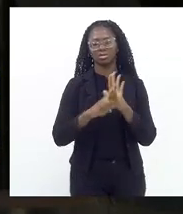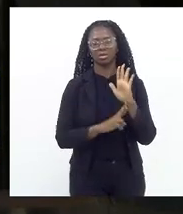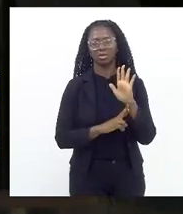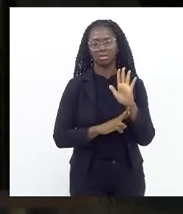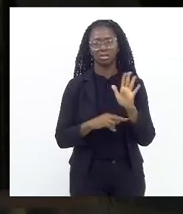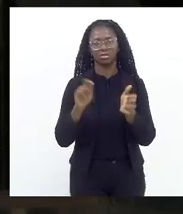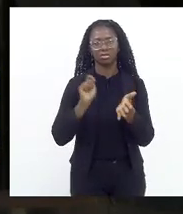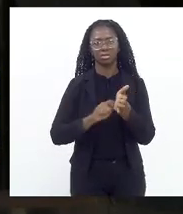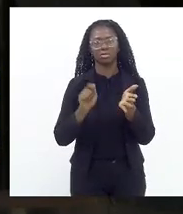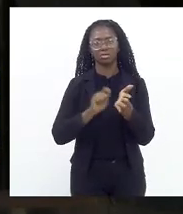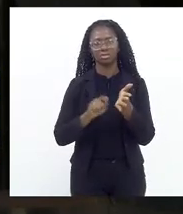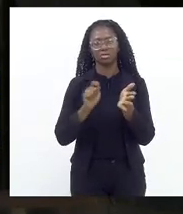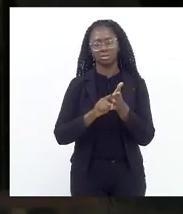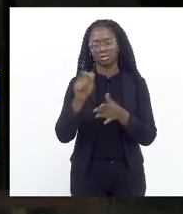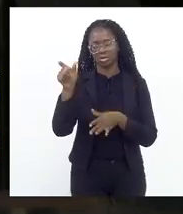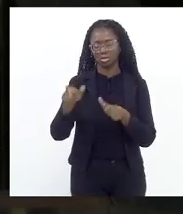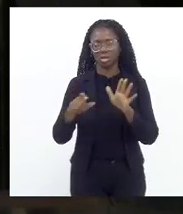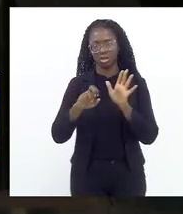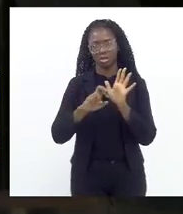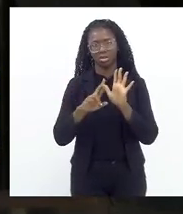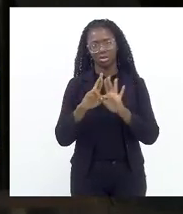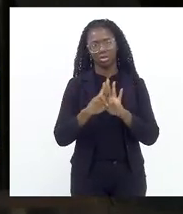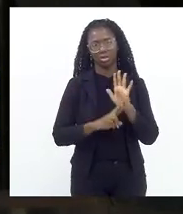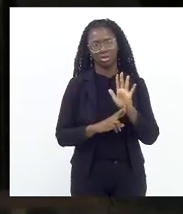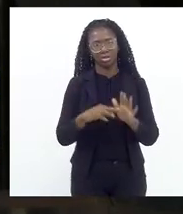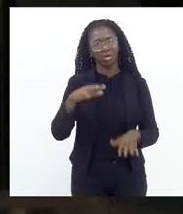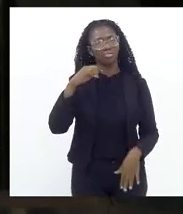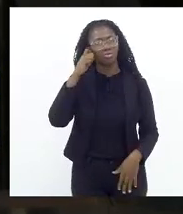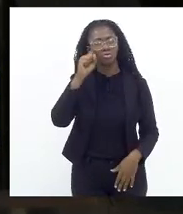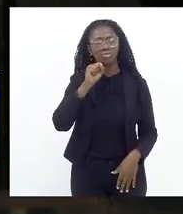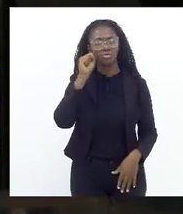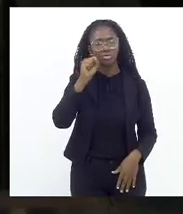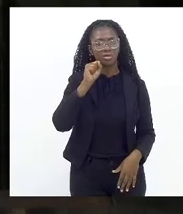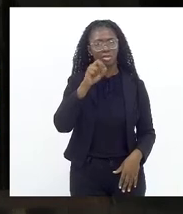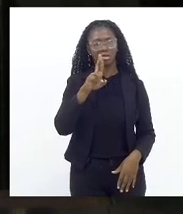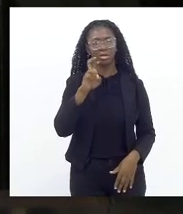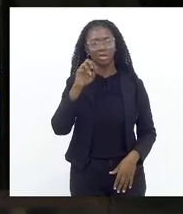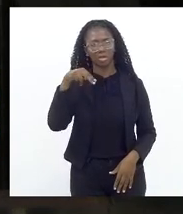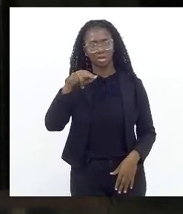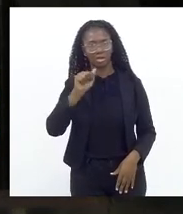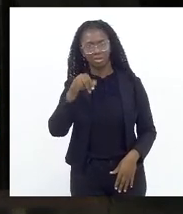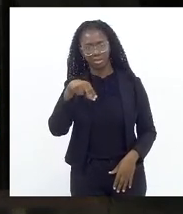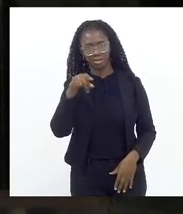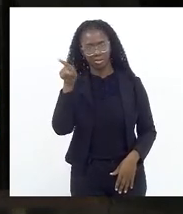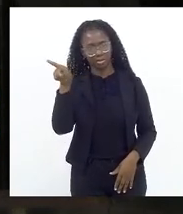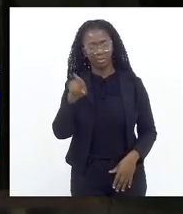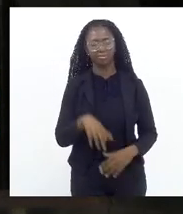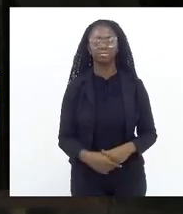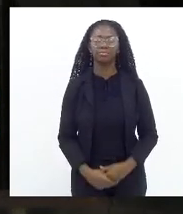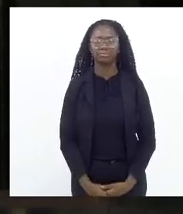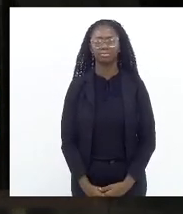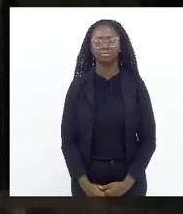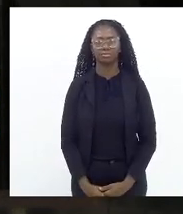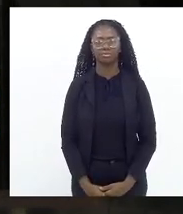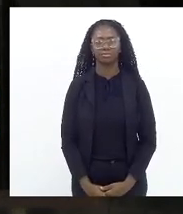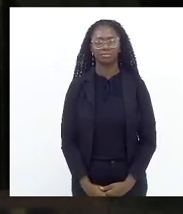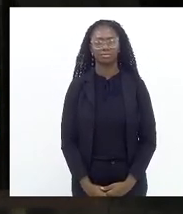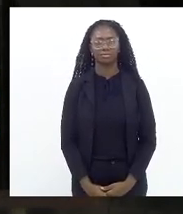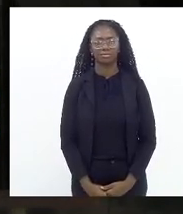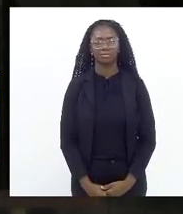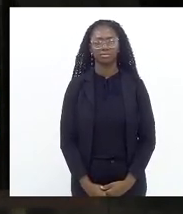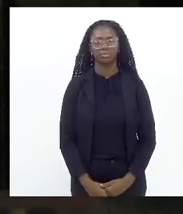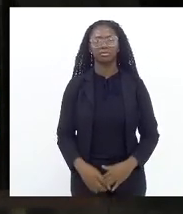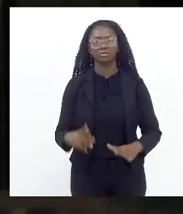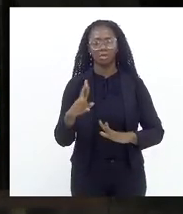de autoria do relator, do senador pelo estado de Alagoas, Renan Calheiros, e esse relatório ainda